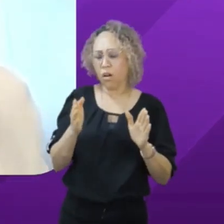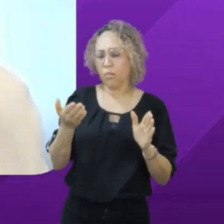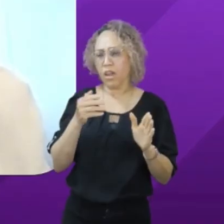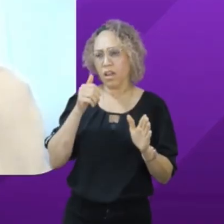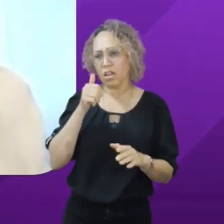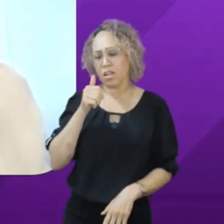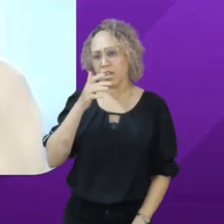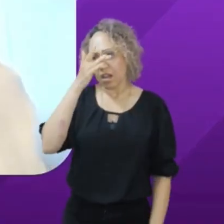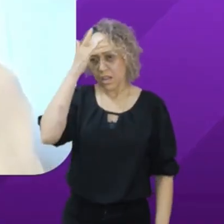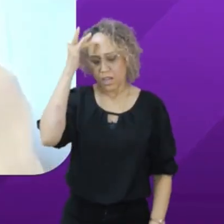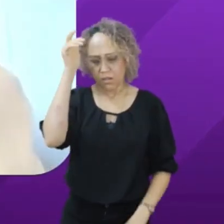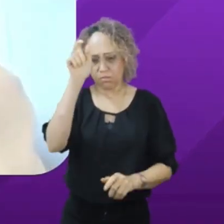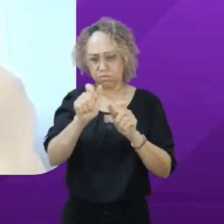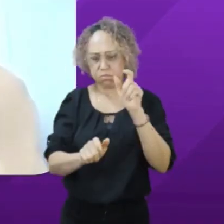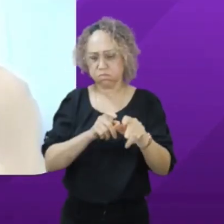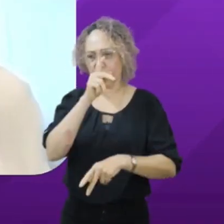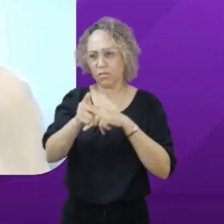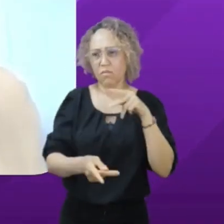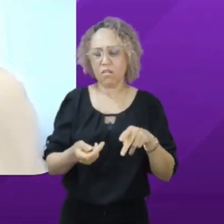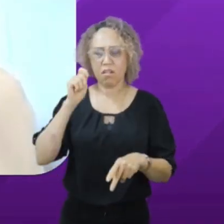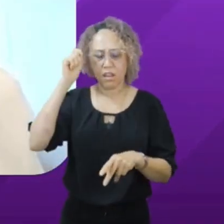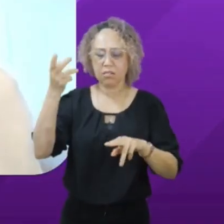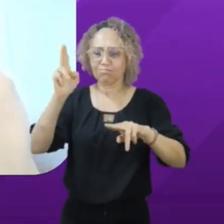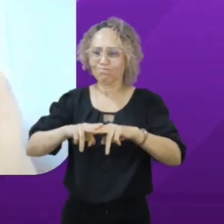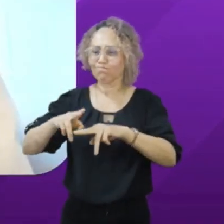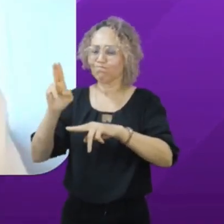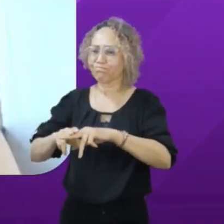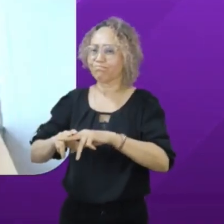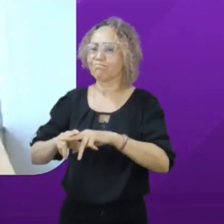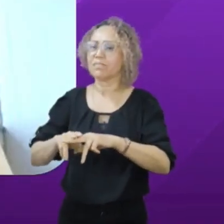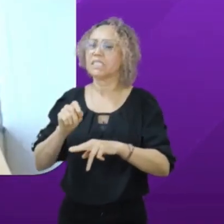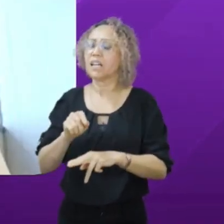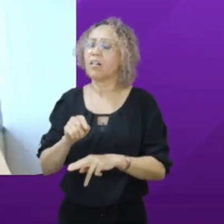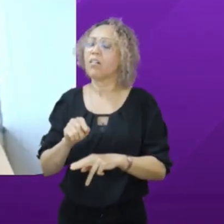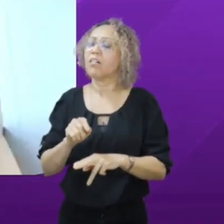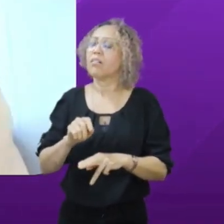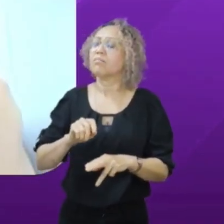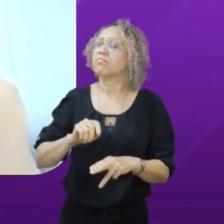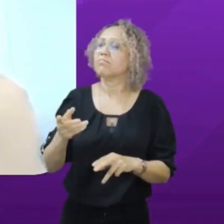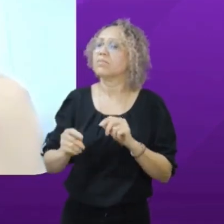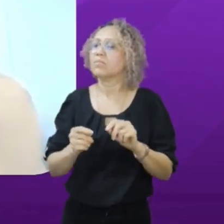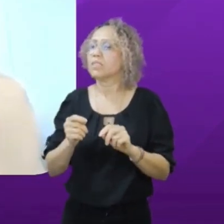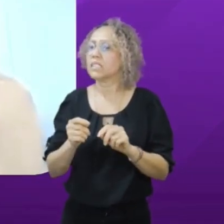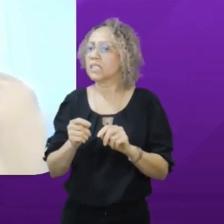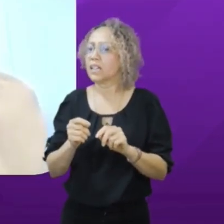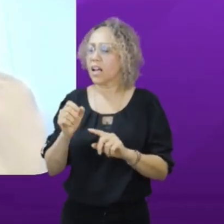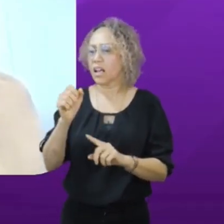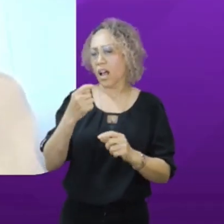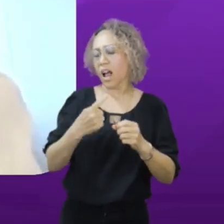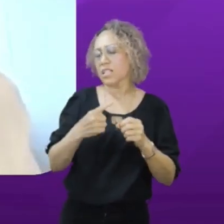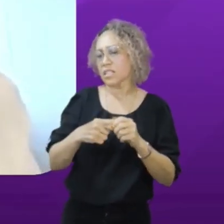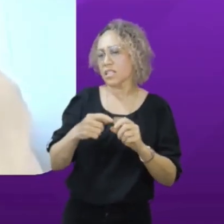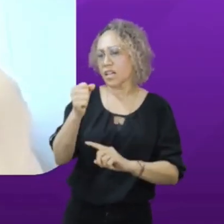prisões preventivas. Então, quando a gente fala sobre ressocialização na cidade, a gente precisa também pensar no perfil